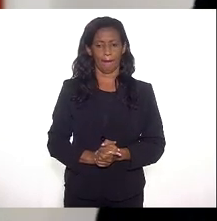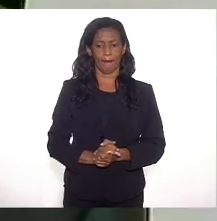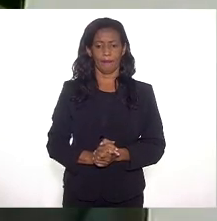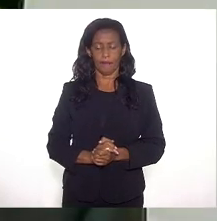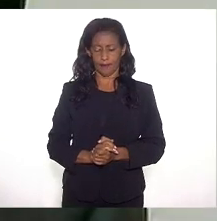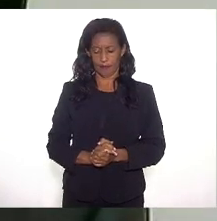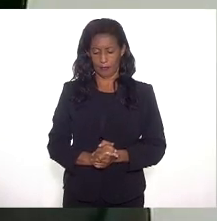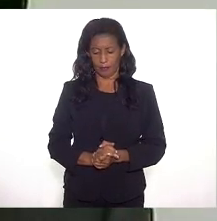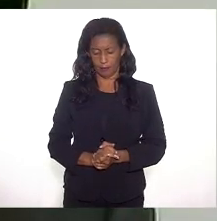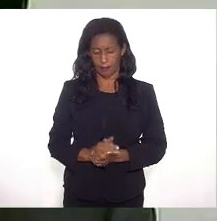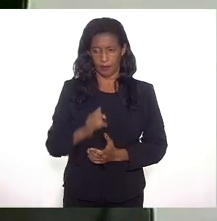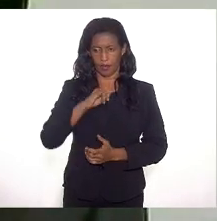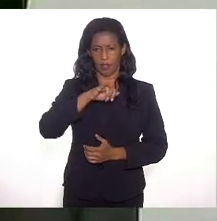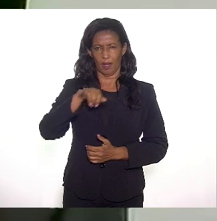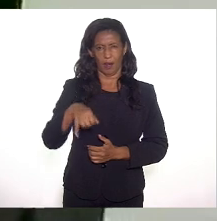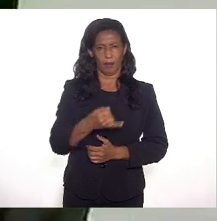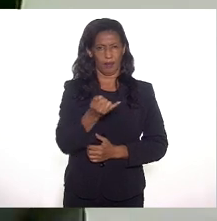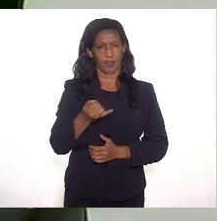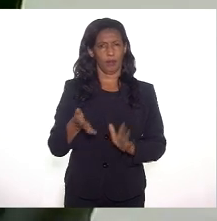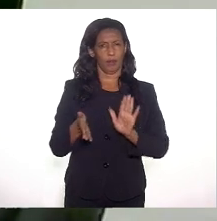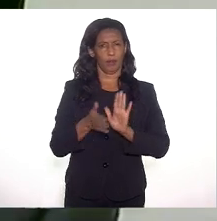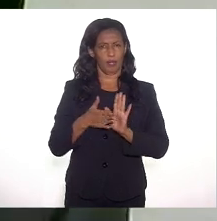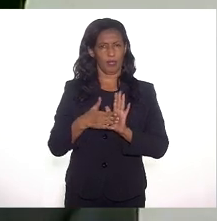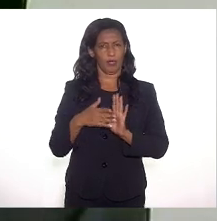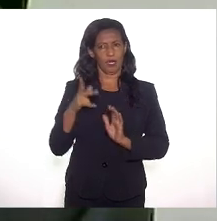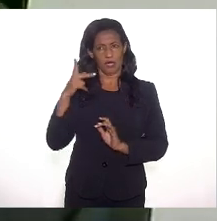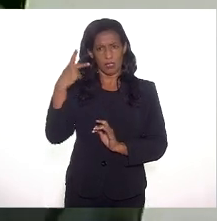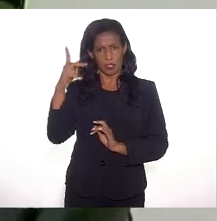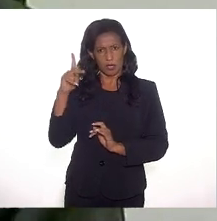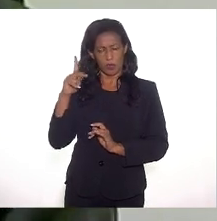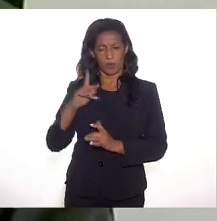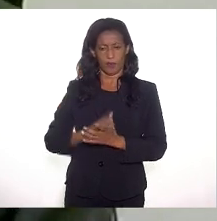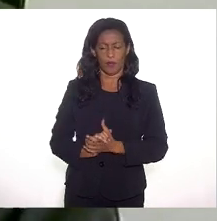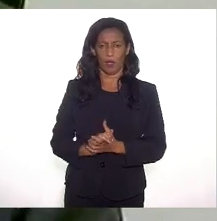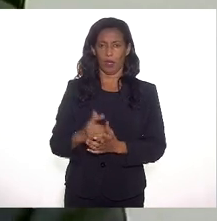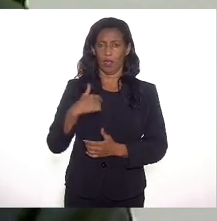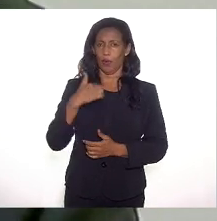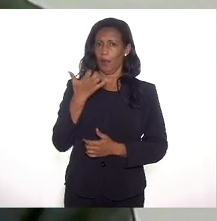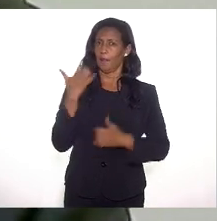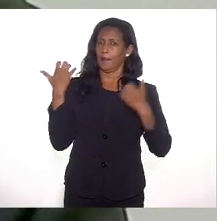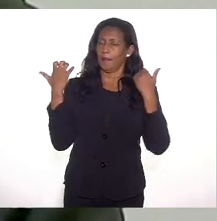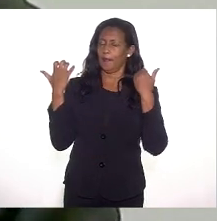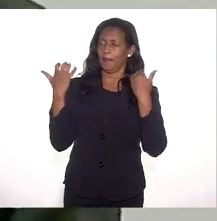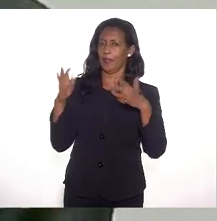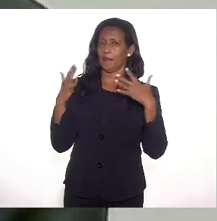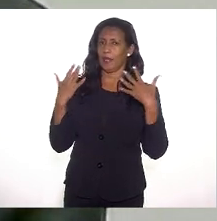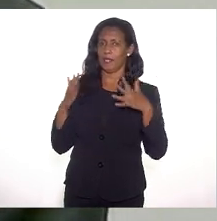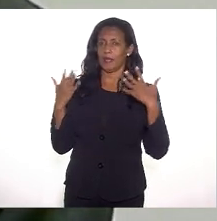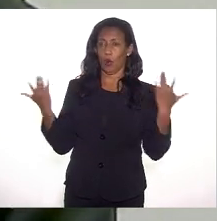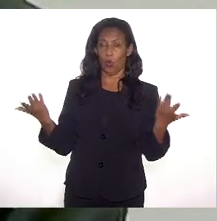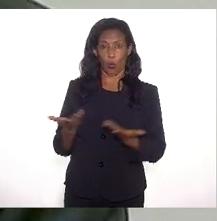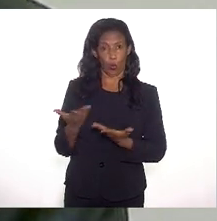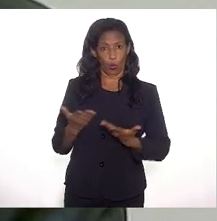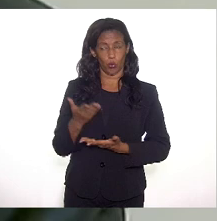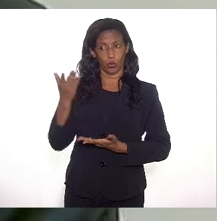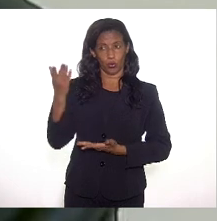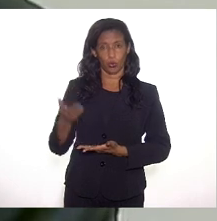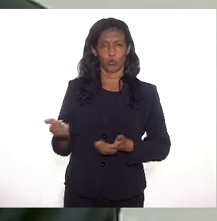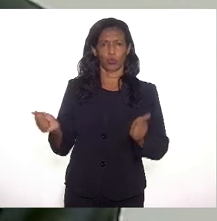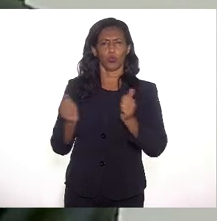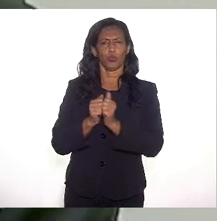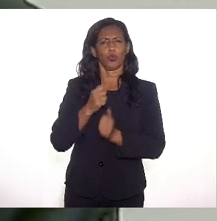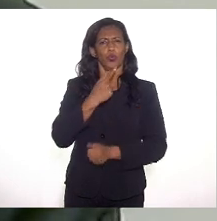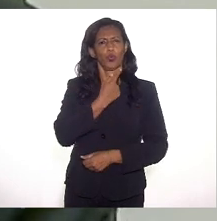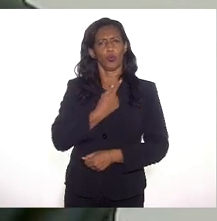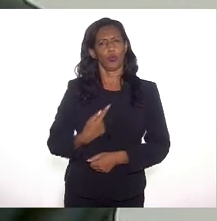Senhor presidente, aproveitando que eu emito parecer sobre um projeto de Vossa Excelência, aproveito para parabenizá-lo. E hoje, Vossa Excelência, juntamente com o governador